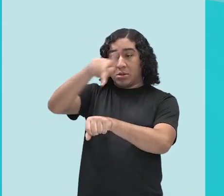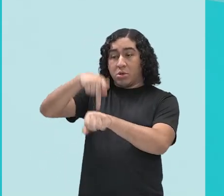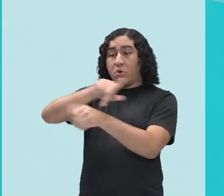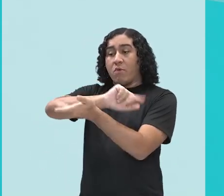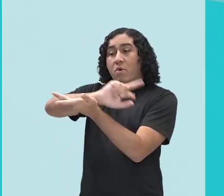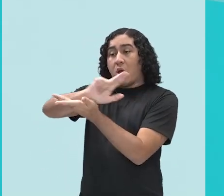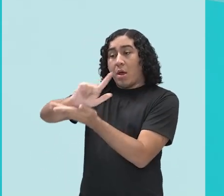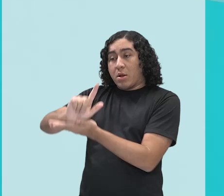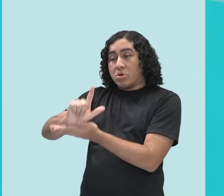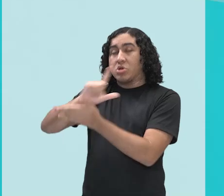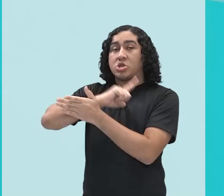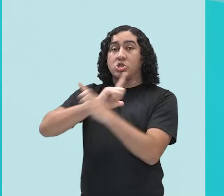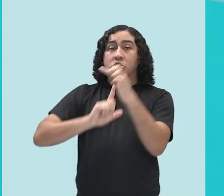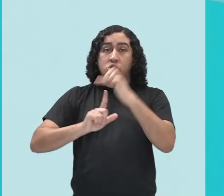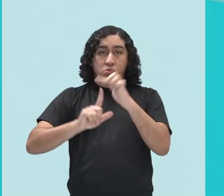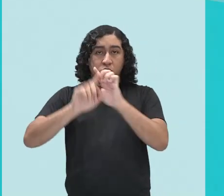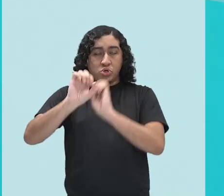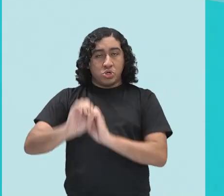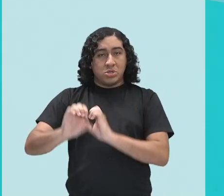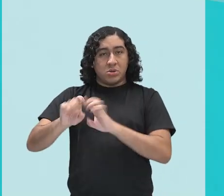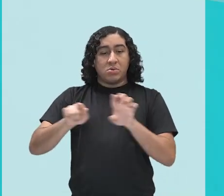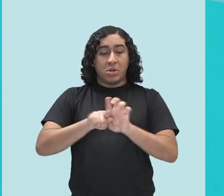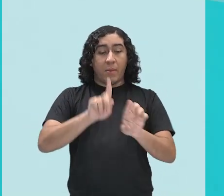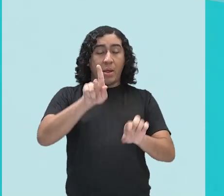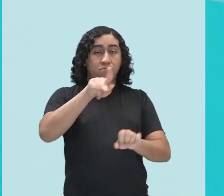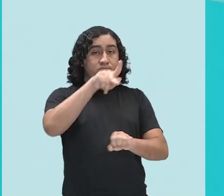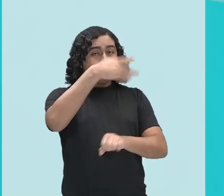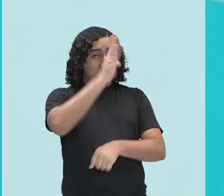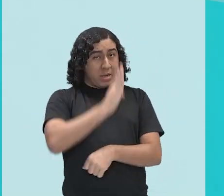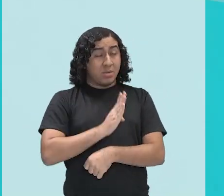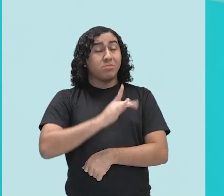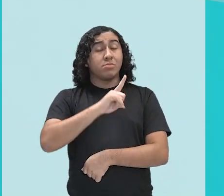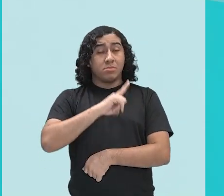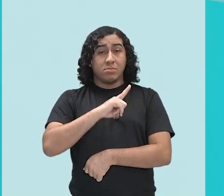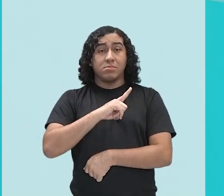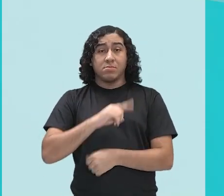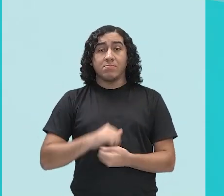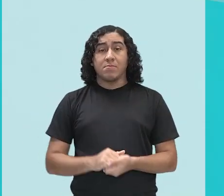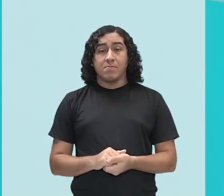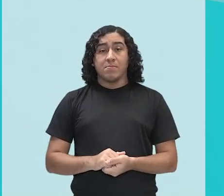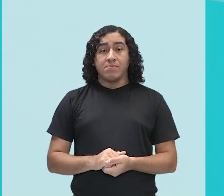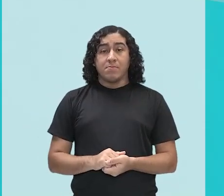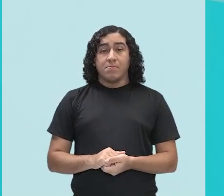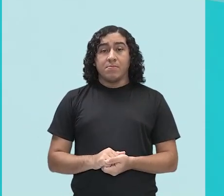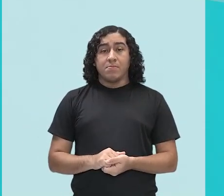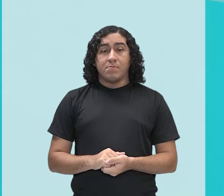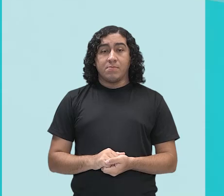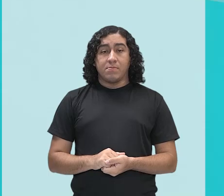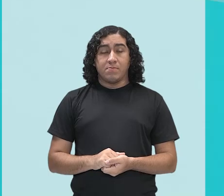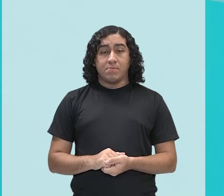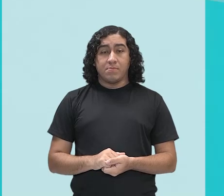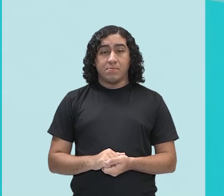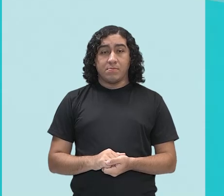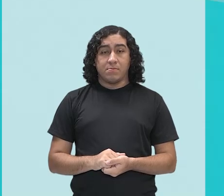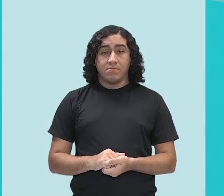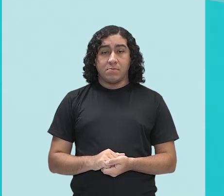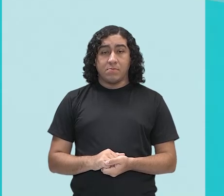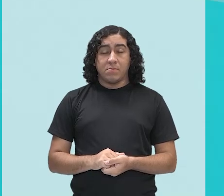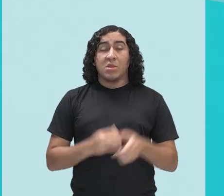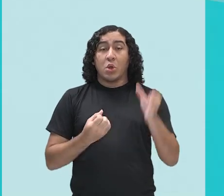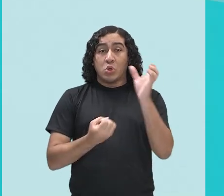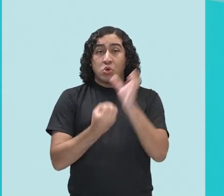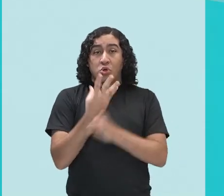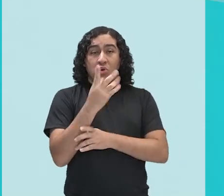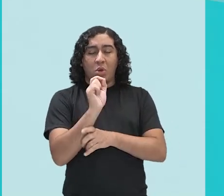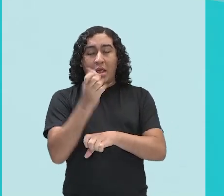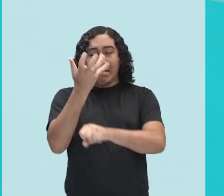que até aqui no Brasil também nós fomos influenciados. E aí criou-se então a famosa